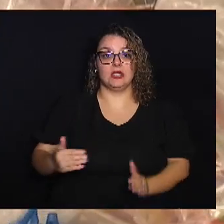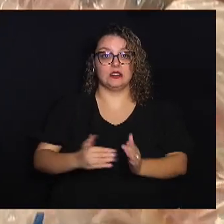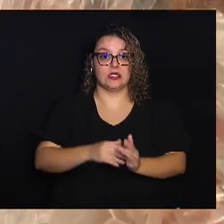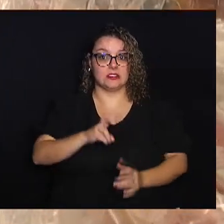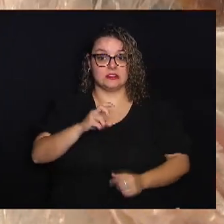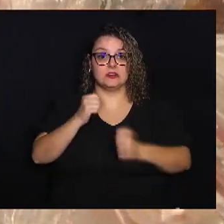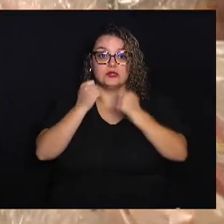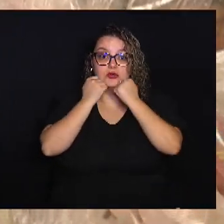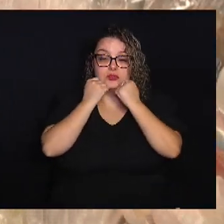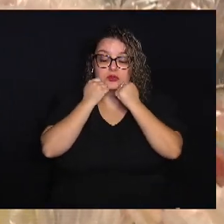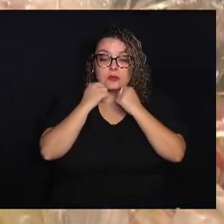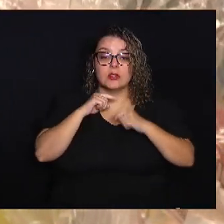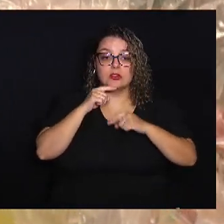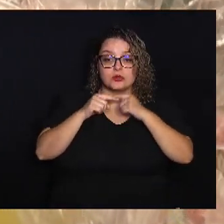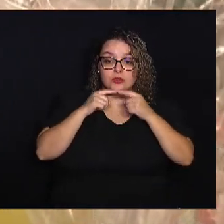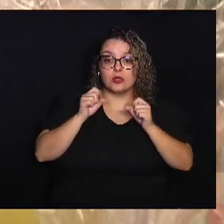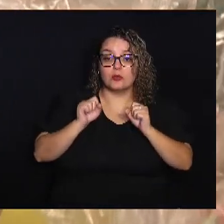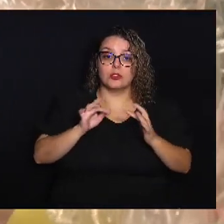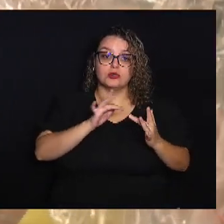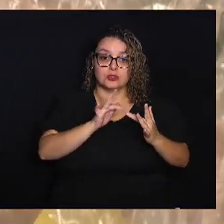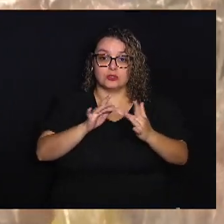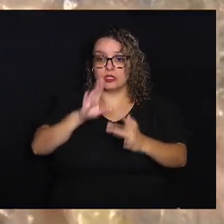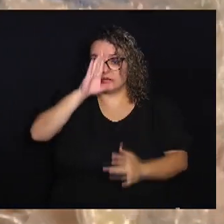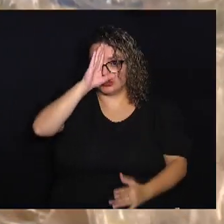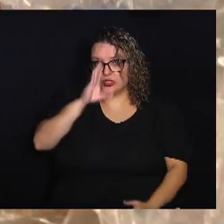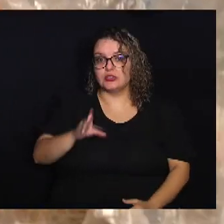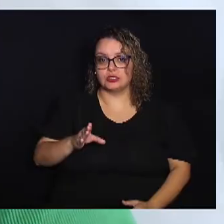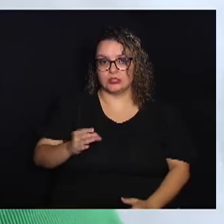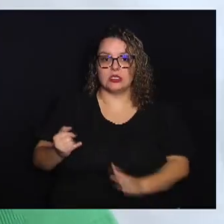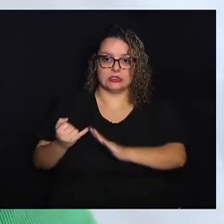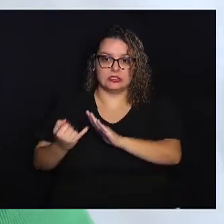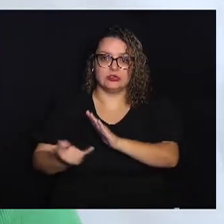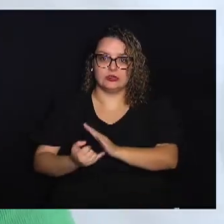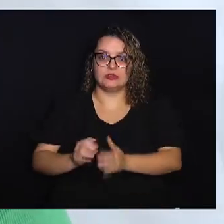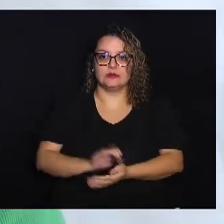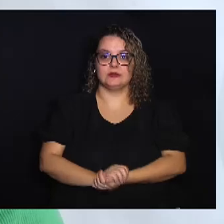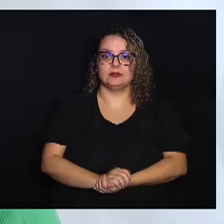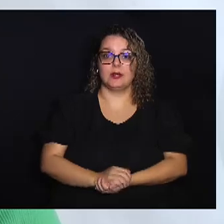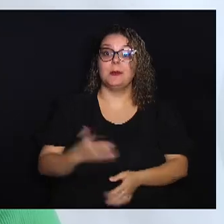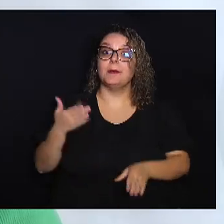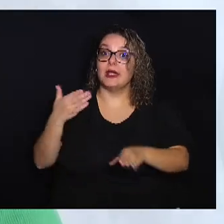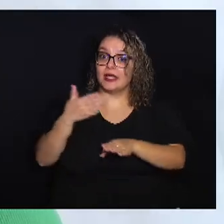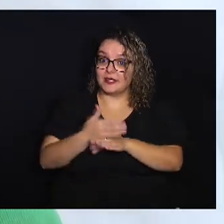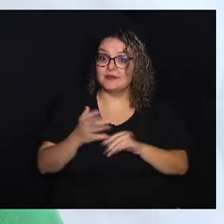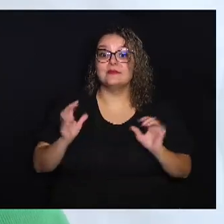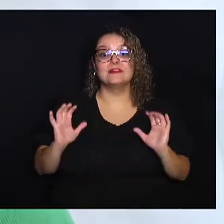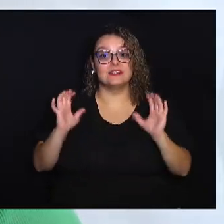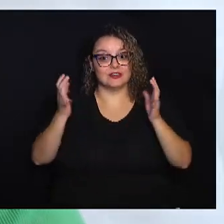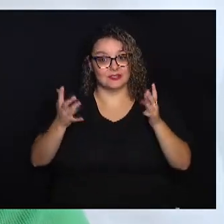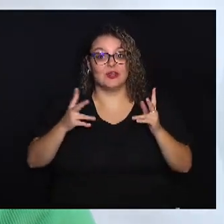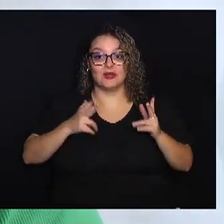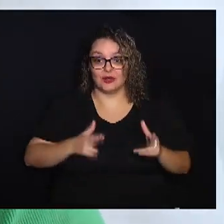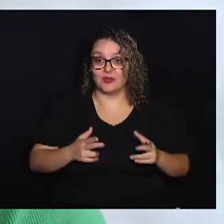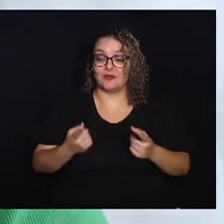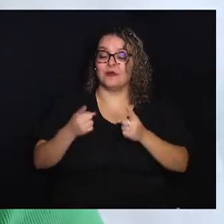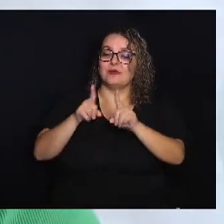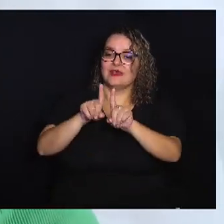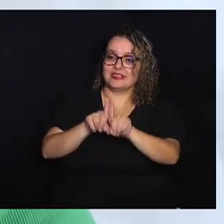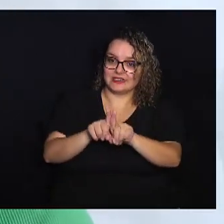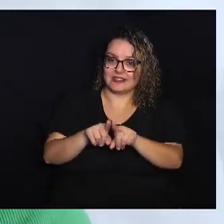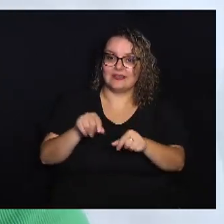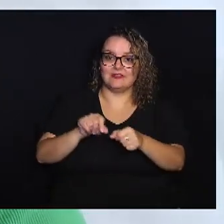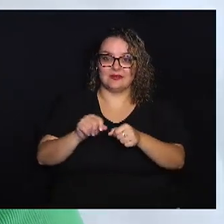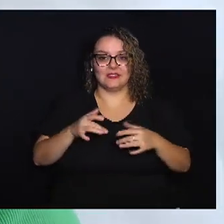julho. Para dúvidas, podem entrar em contato direto na instituição. Para participar da festa, como nosso parceiro, realizando